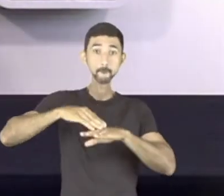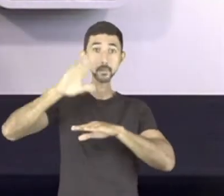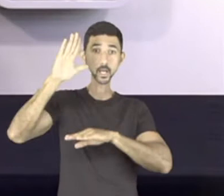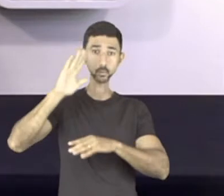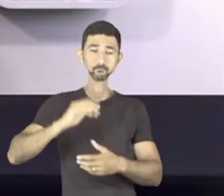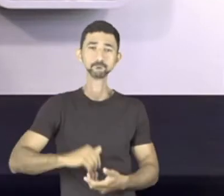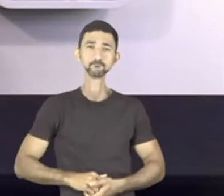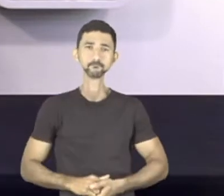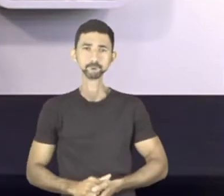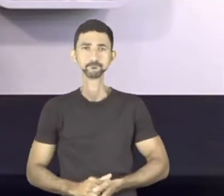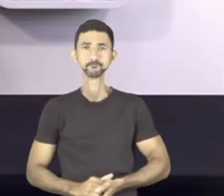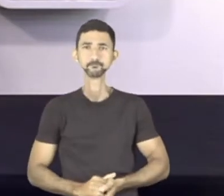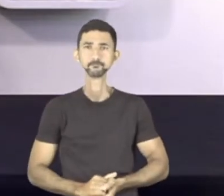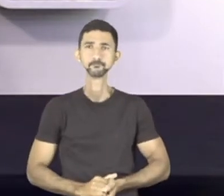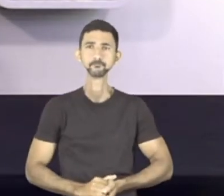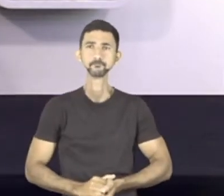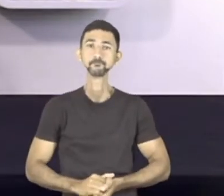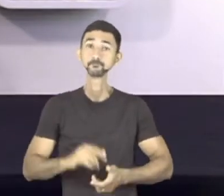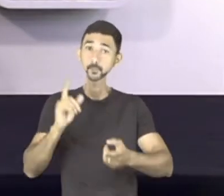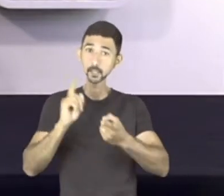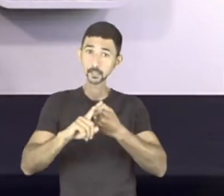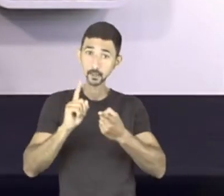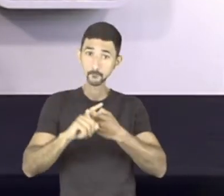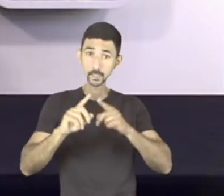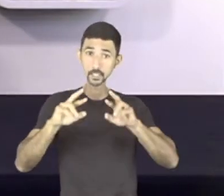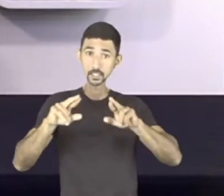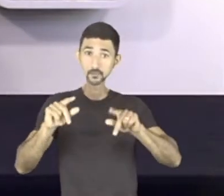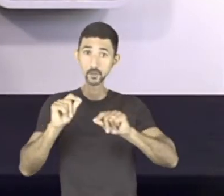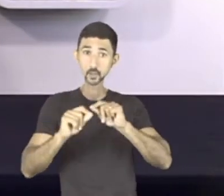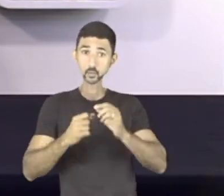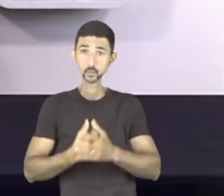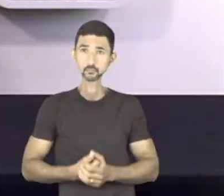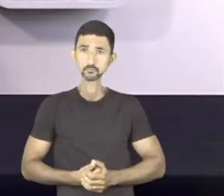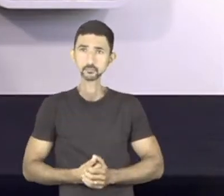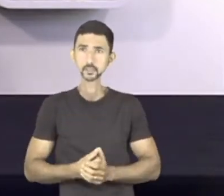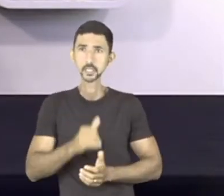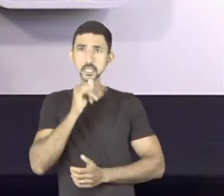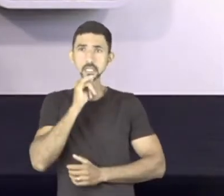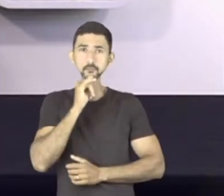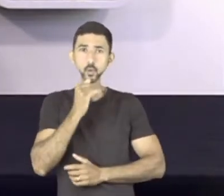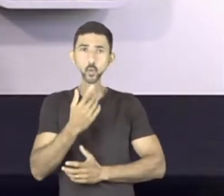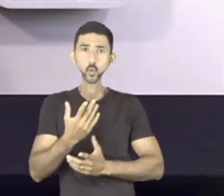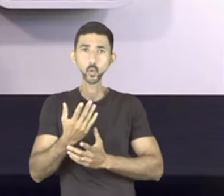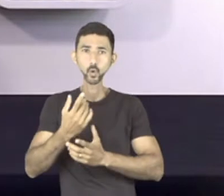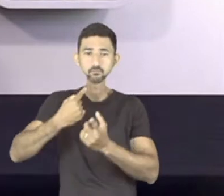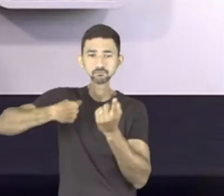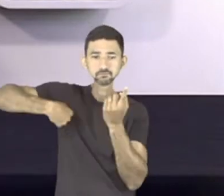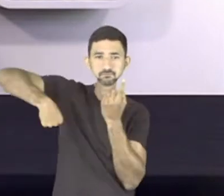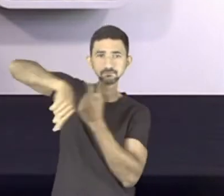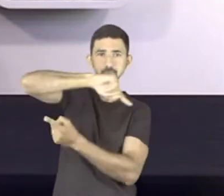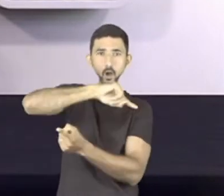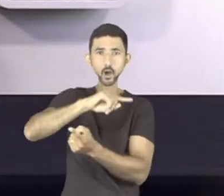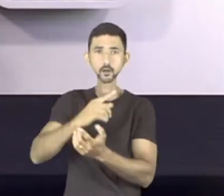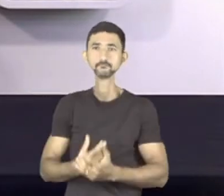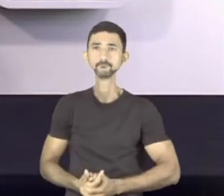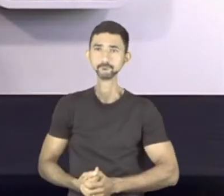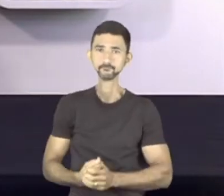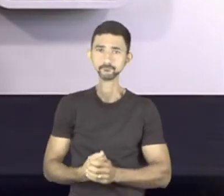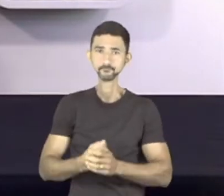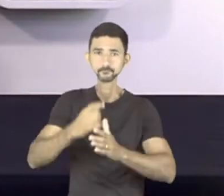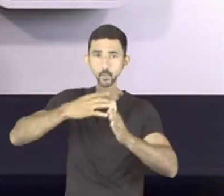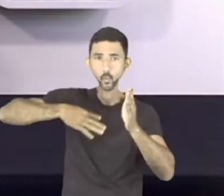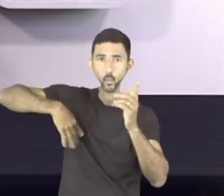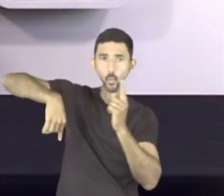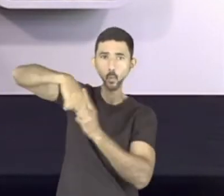pontuação maior. Há ainda uma diferença para os golpes feitos com giro, os chutes feitos com